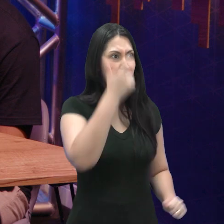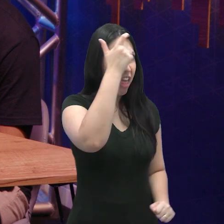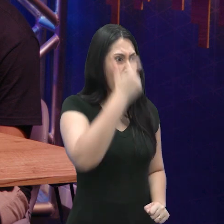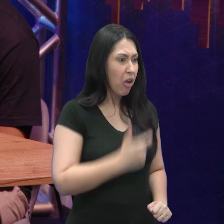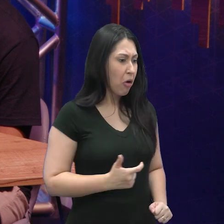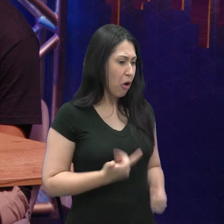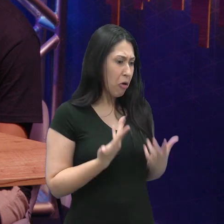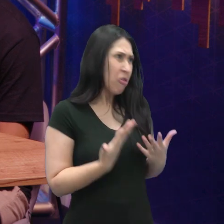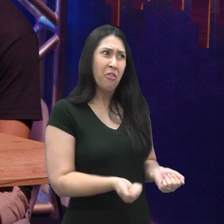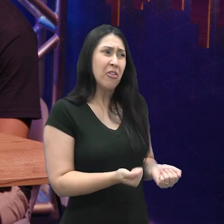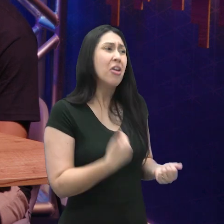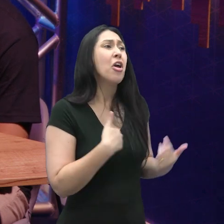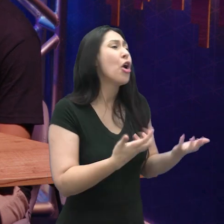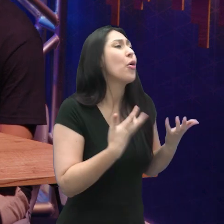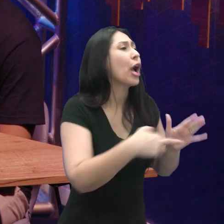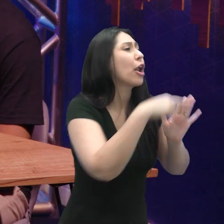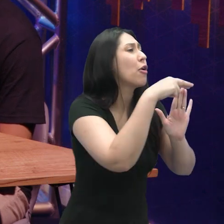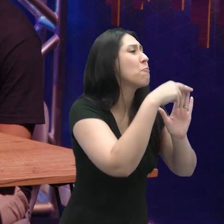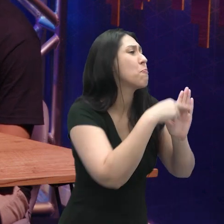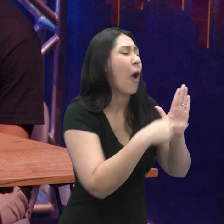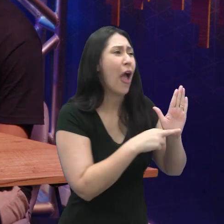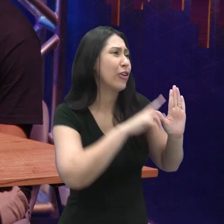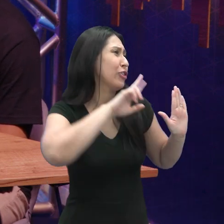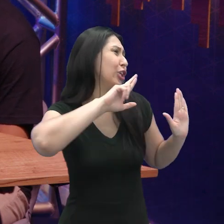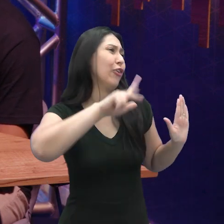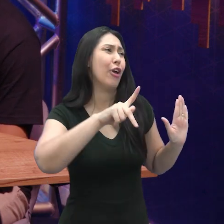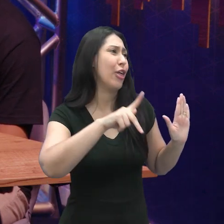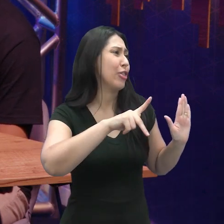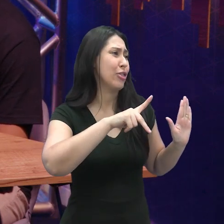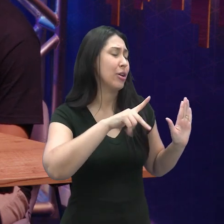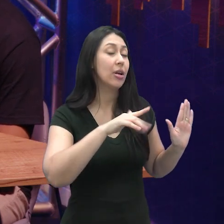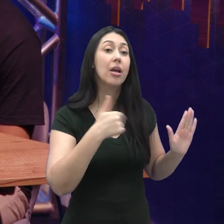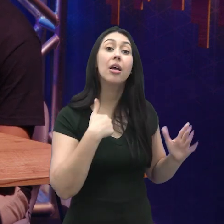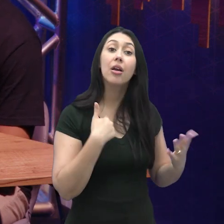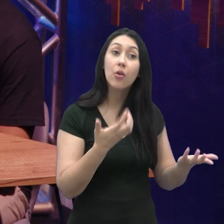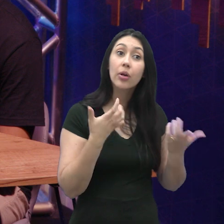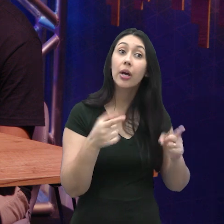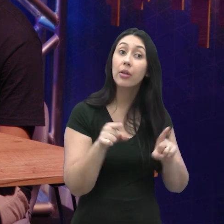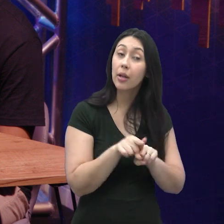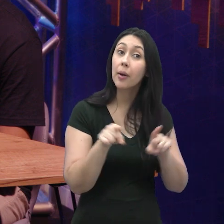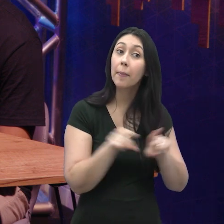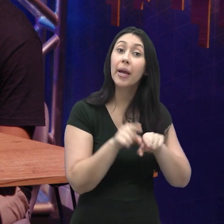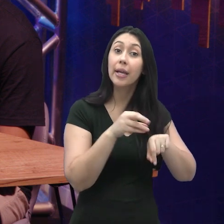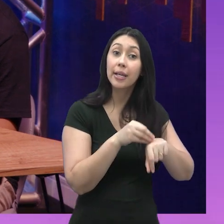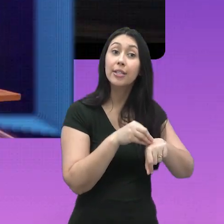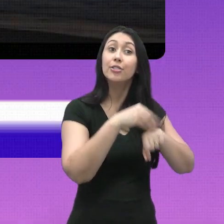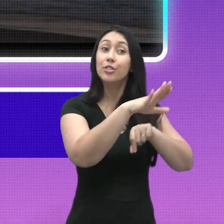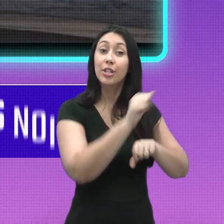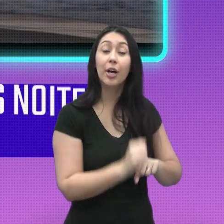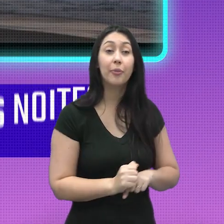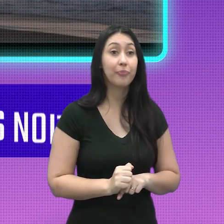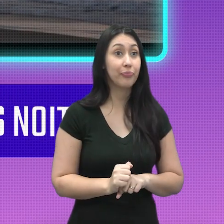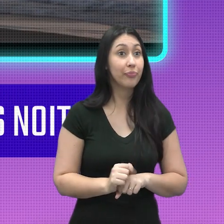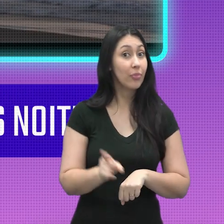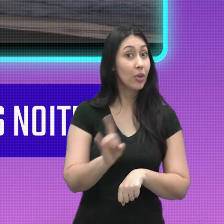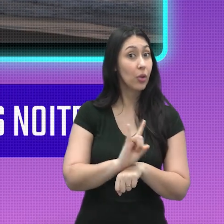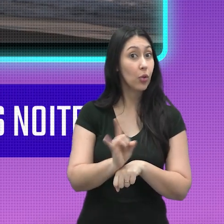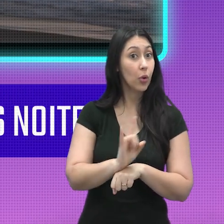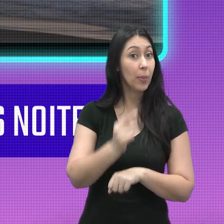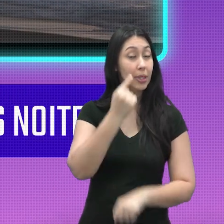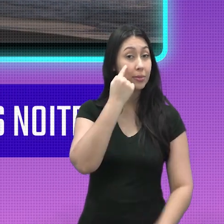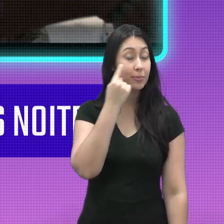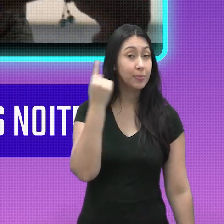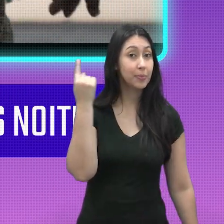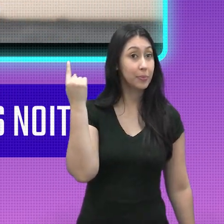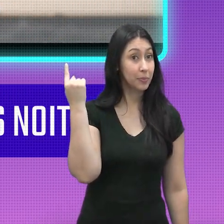você é, né? Você Sim, buscar um padrão exatamente. que não é você. Inclusive, eu queria deixar de indicação aqui o documentário